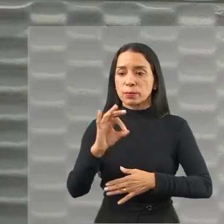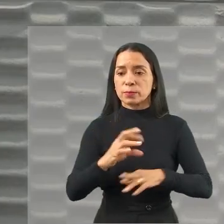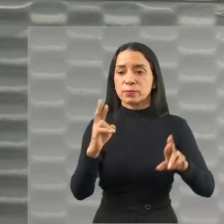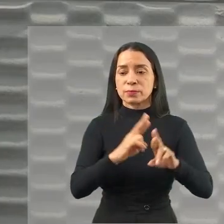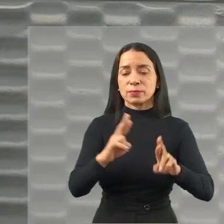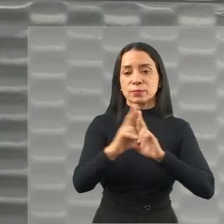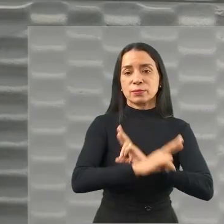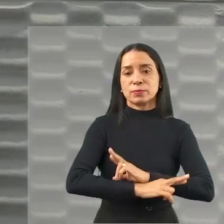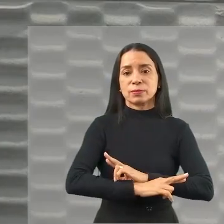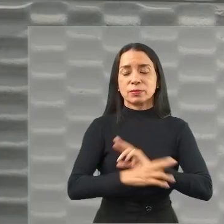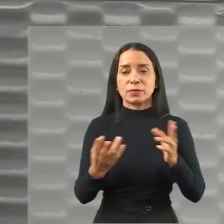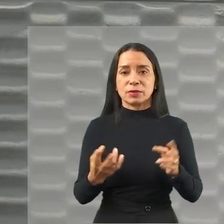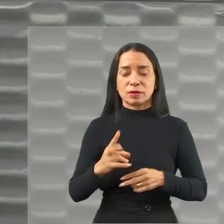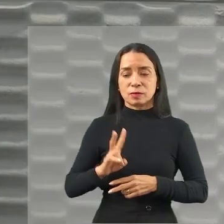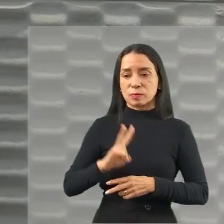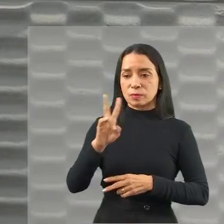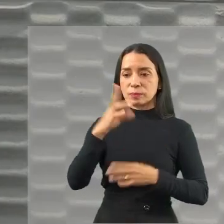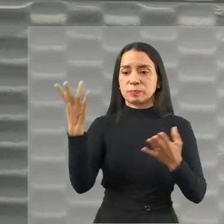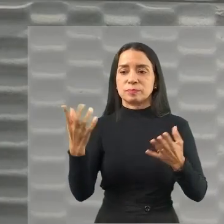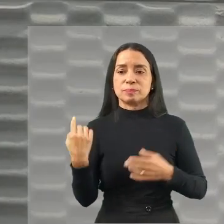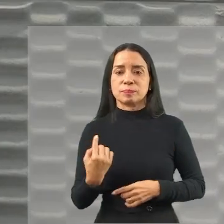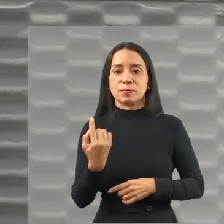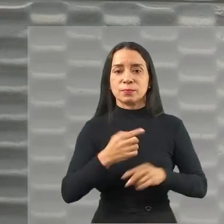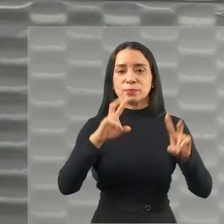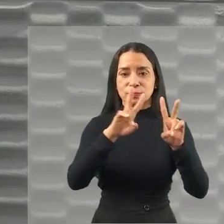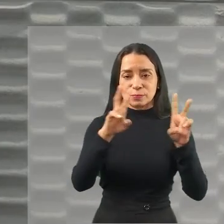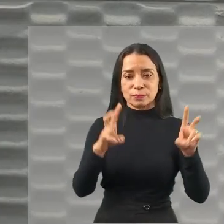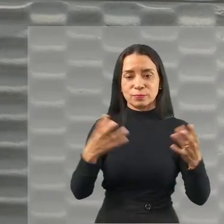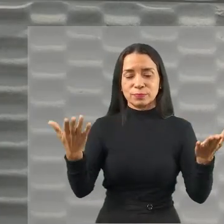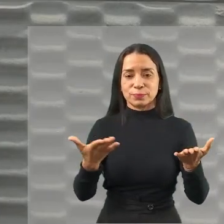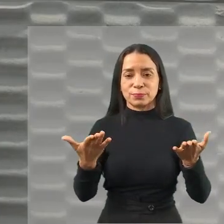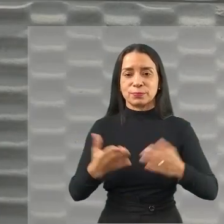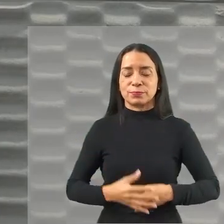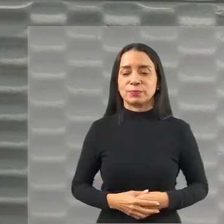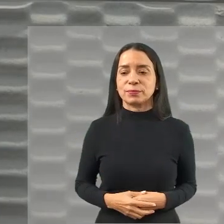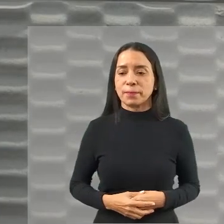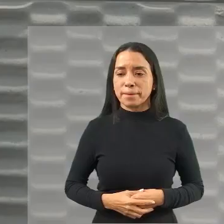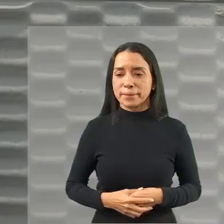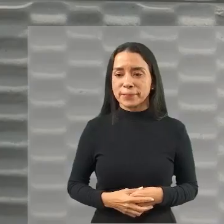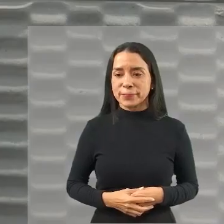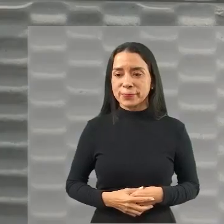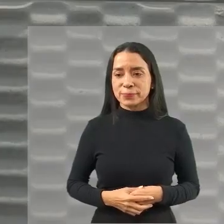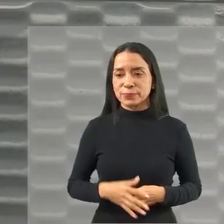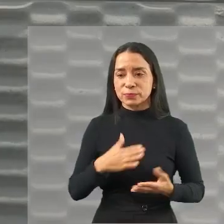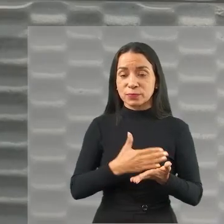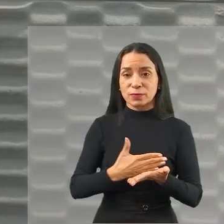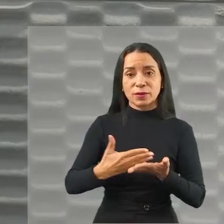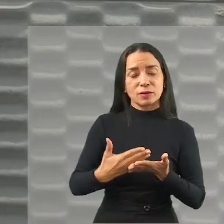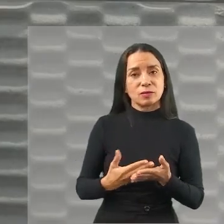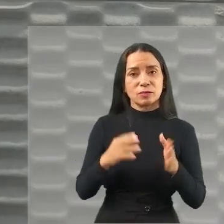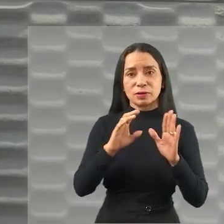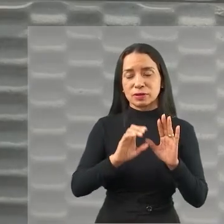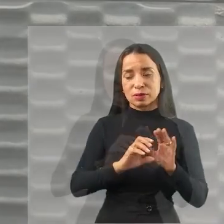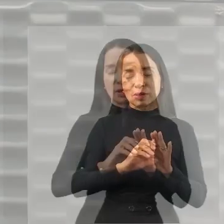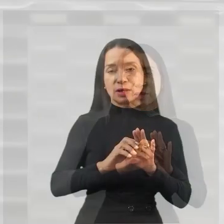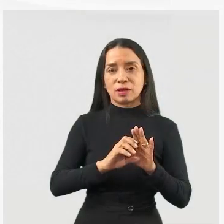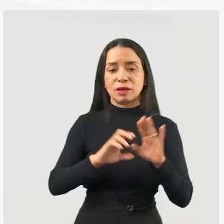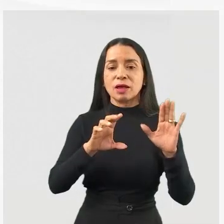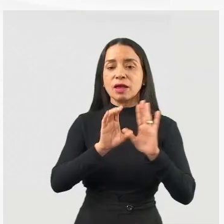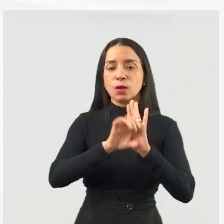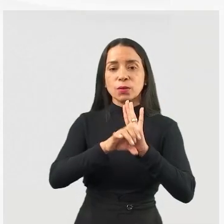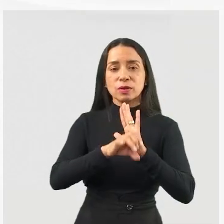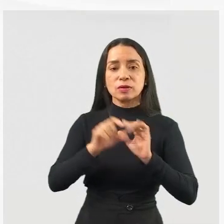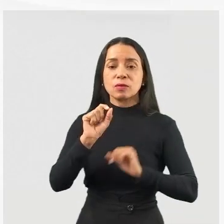a um determinado valor, tá? Esse é o nosso tema de hoje, beleza? Então, vamos começar definindo, né, conceito, né? O que